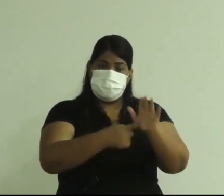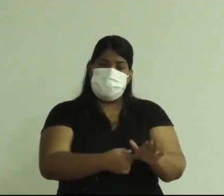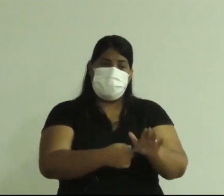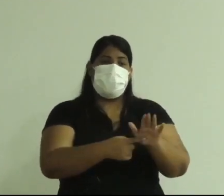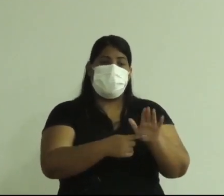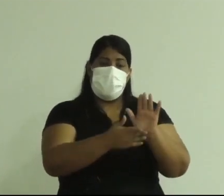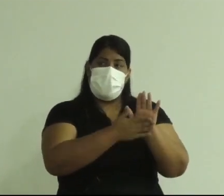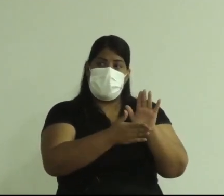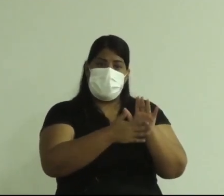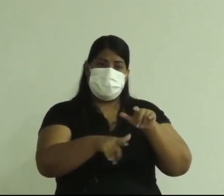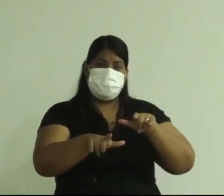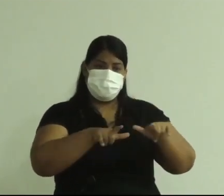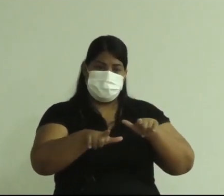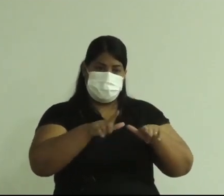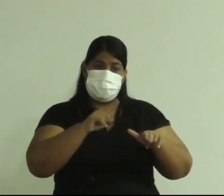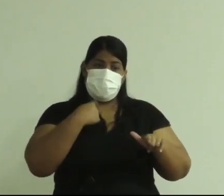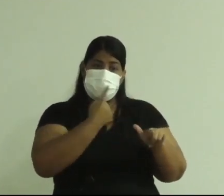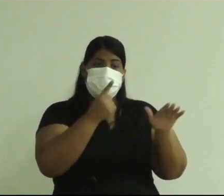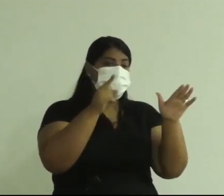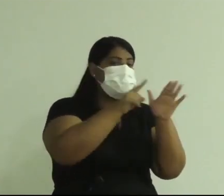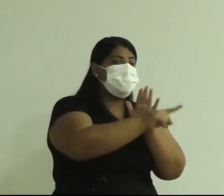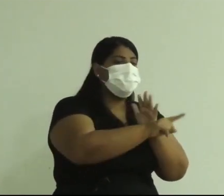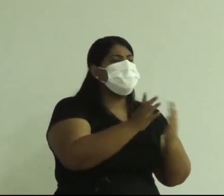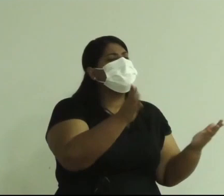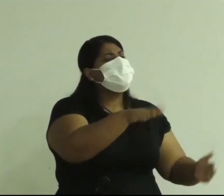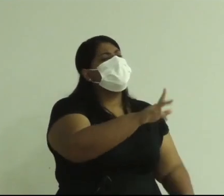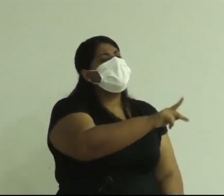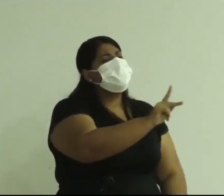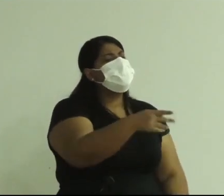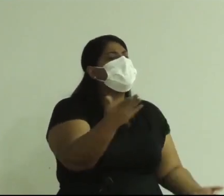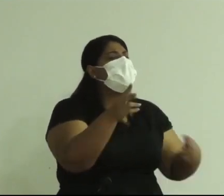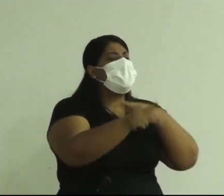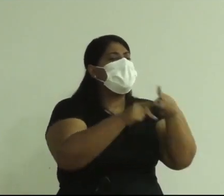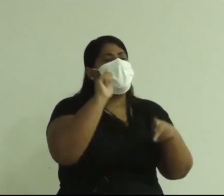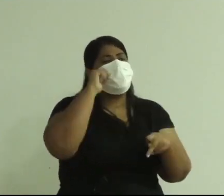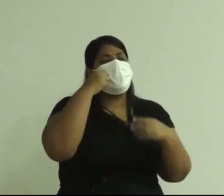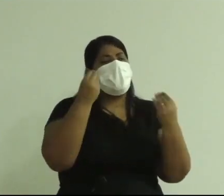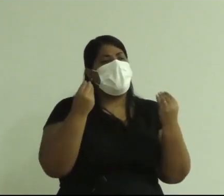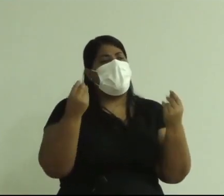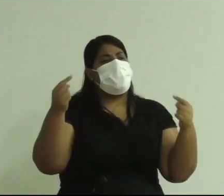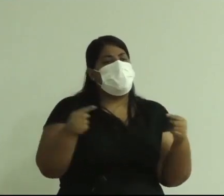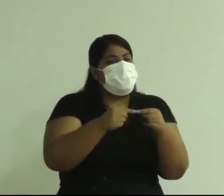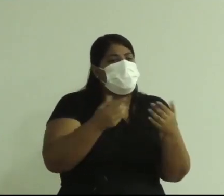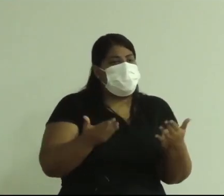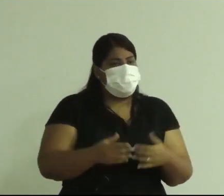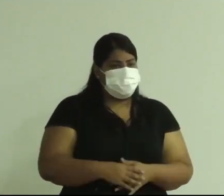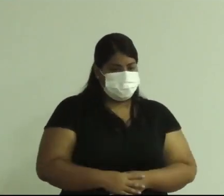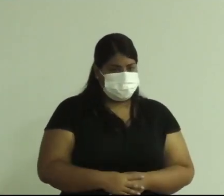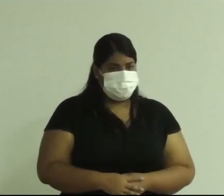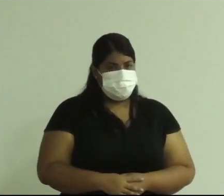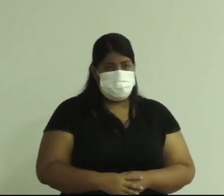de trabalho, a gente pergunta, e a população negra, como é que ela se encaixa aí? Eu